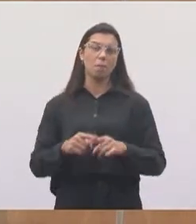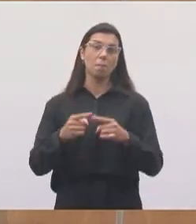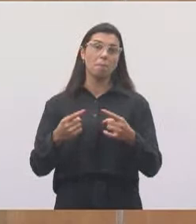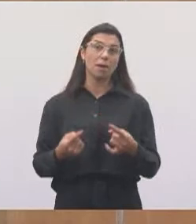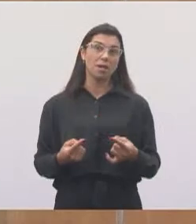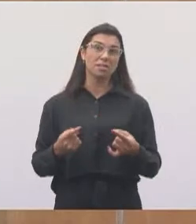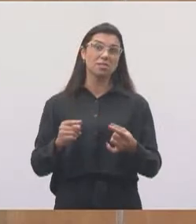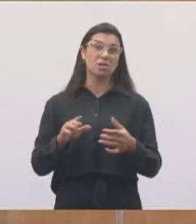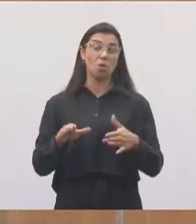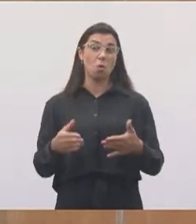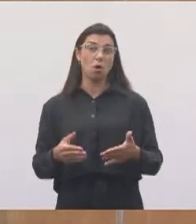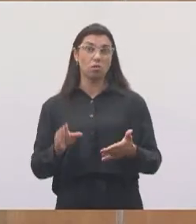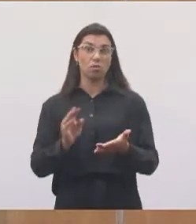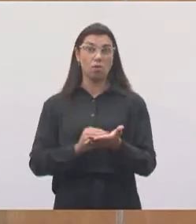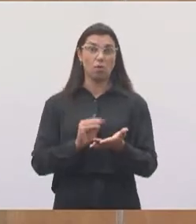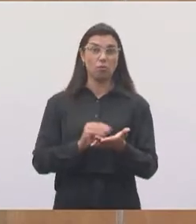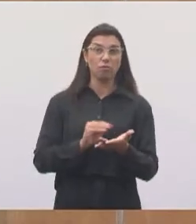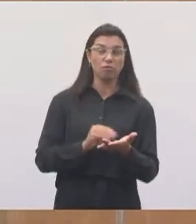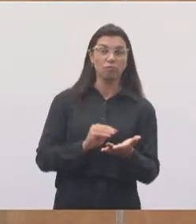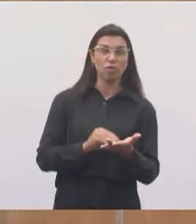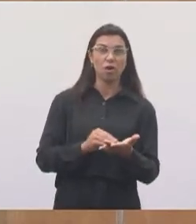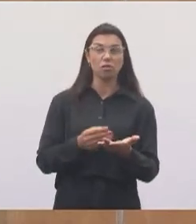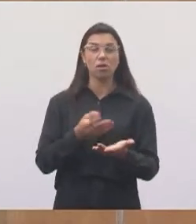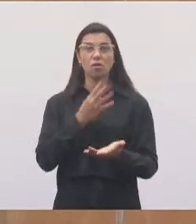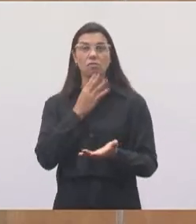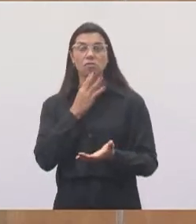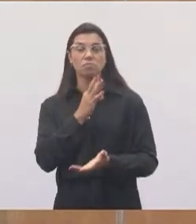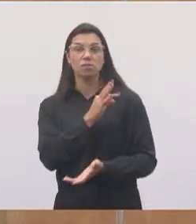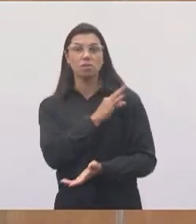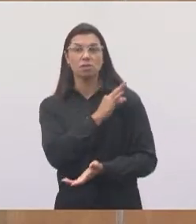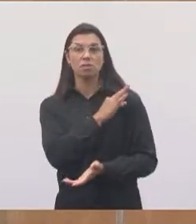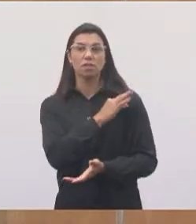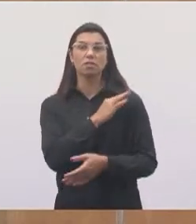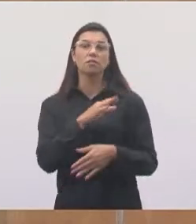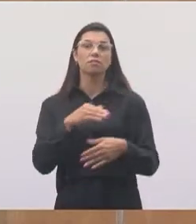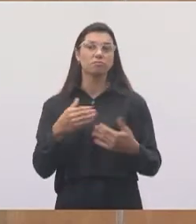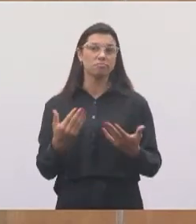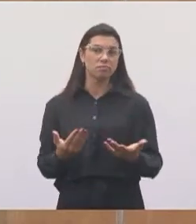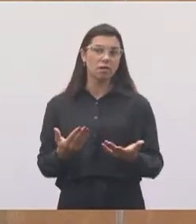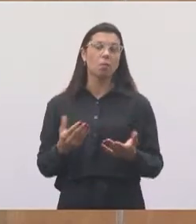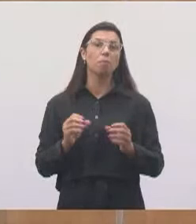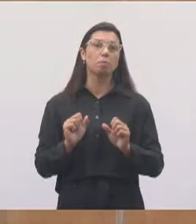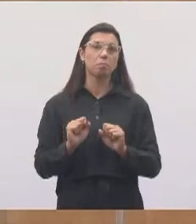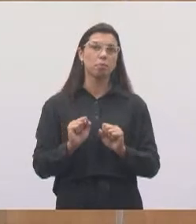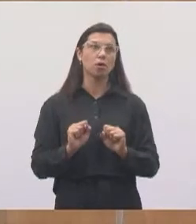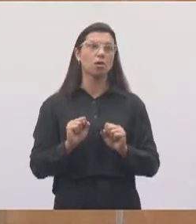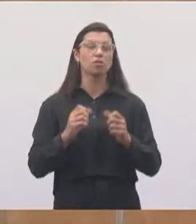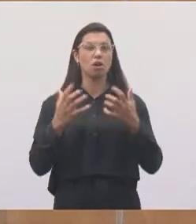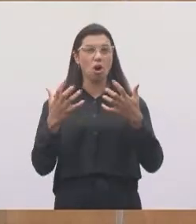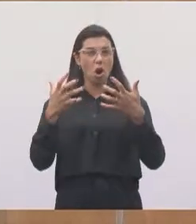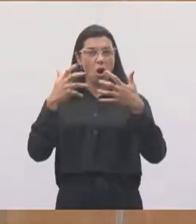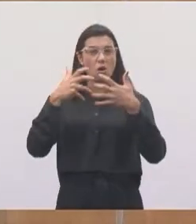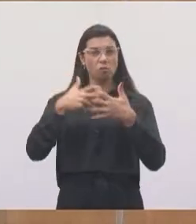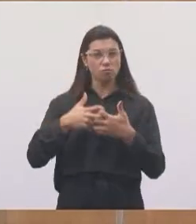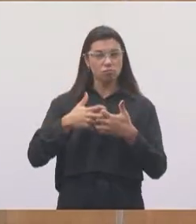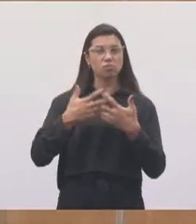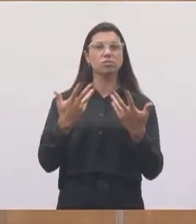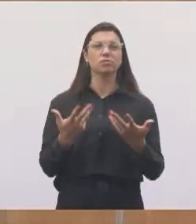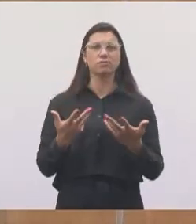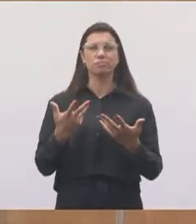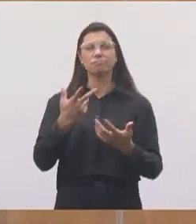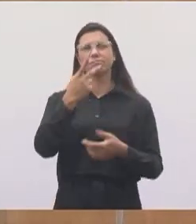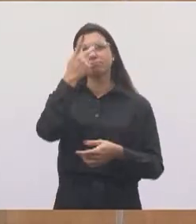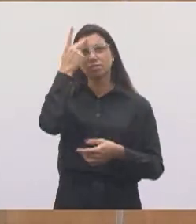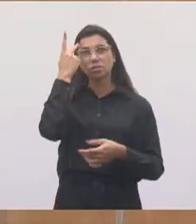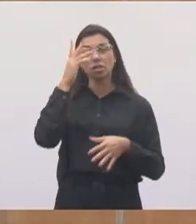quando falta propriedade ou algum conhecimento técnico, essas colocações podem até confundir a cabeça das pessoas. Por